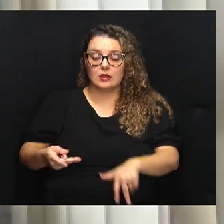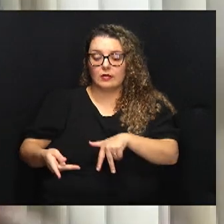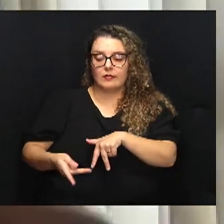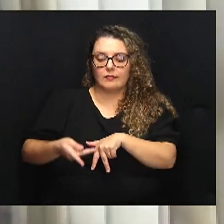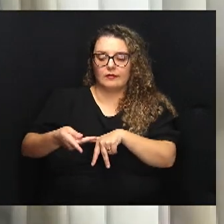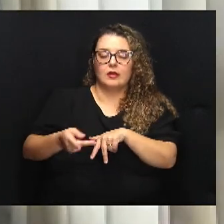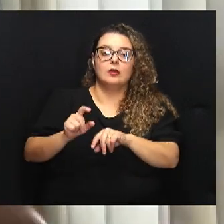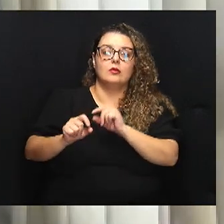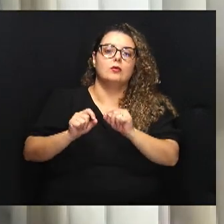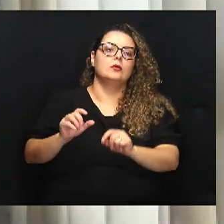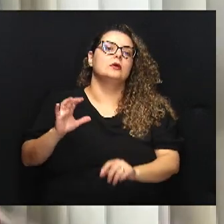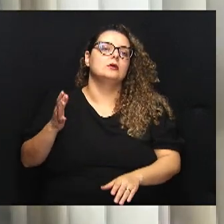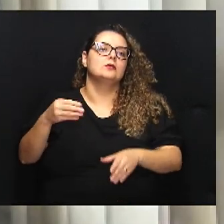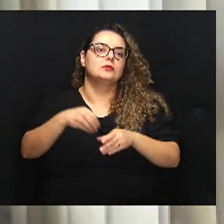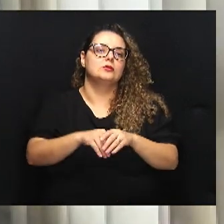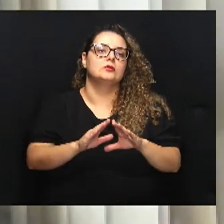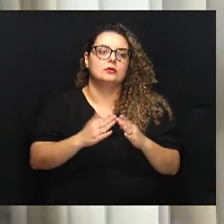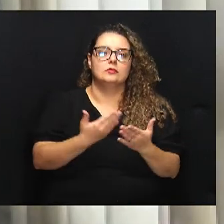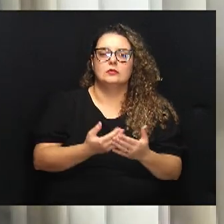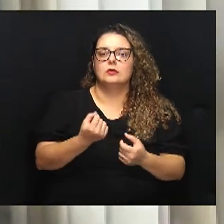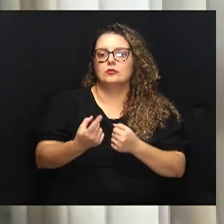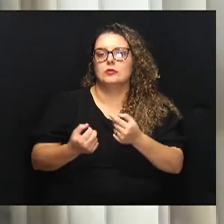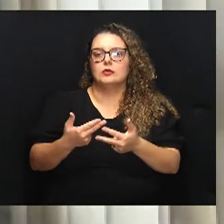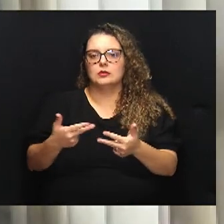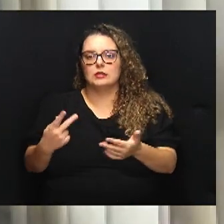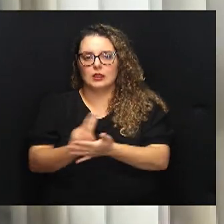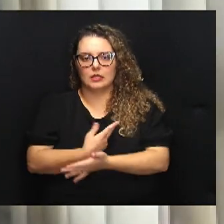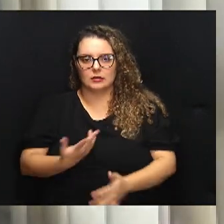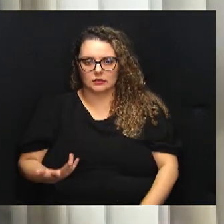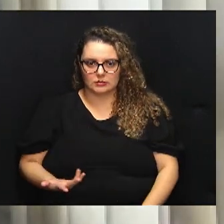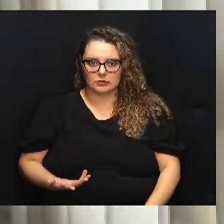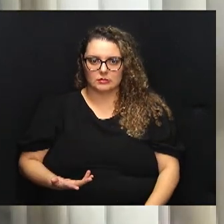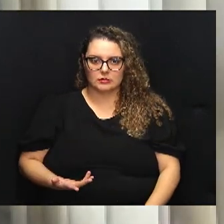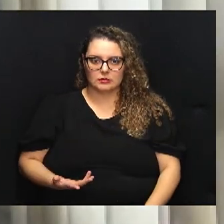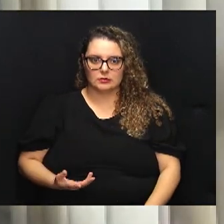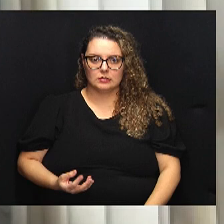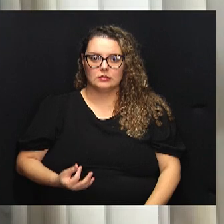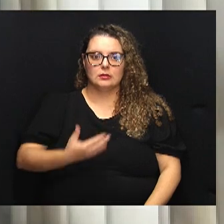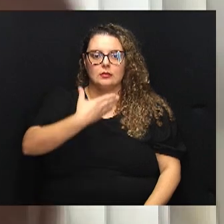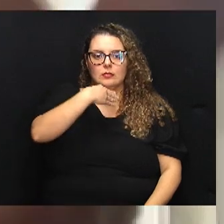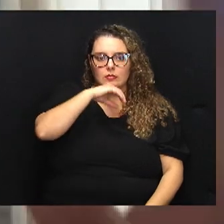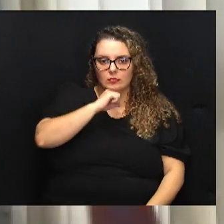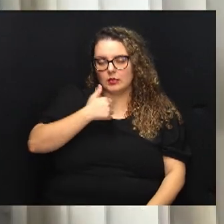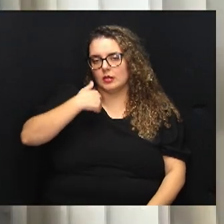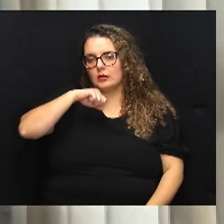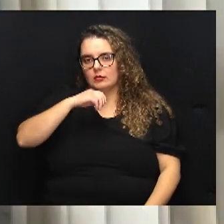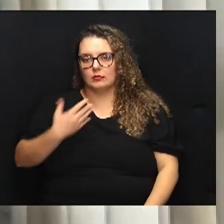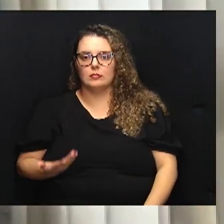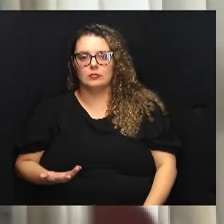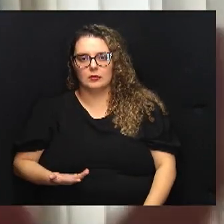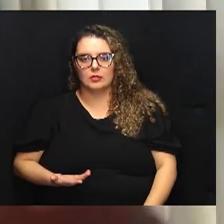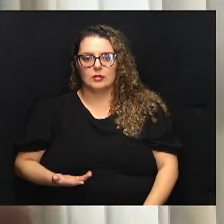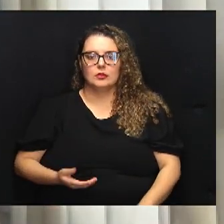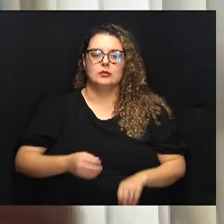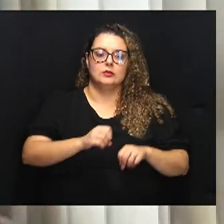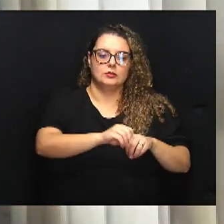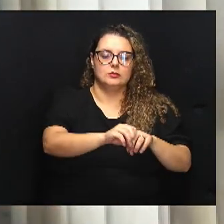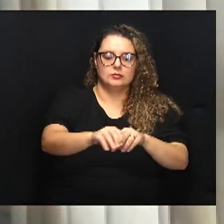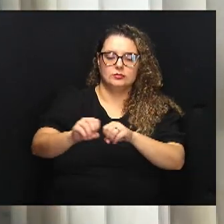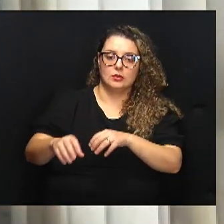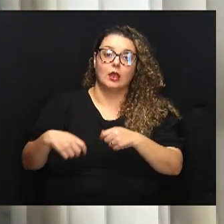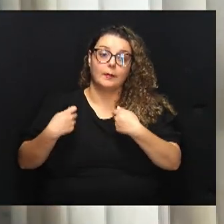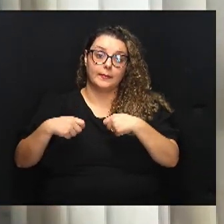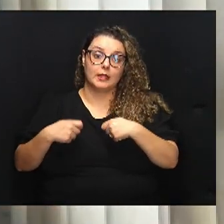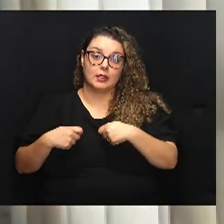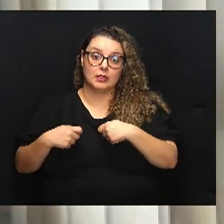que está acontecendo alguma coisa errada, né? Então, os pais e os educadores precisam